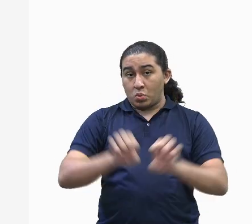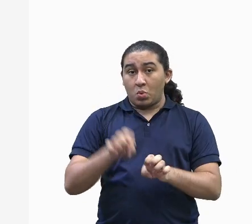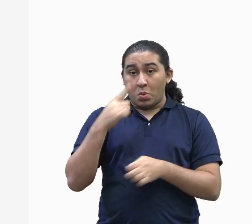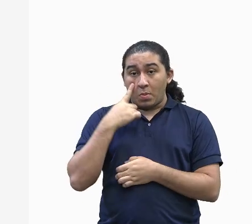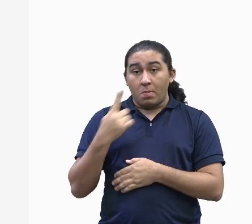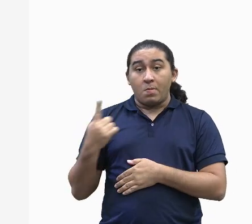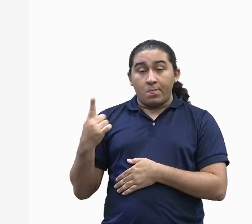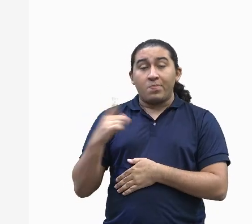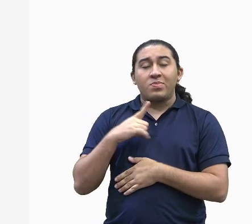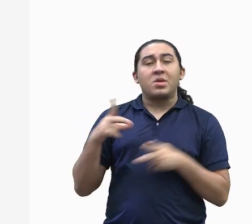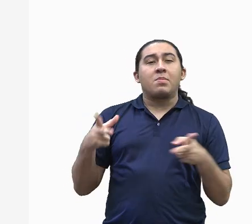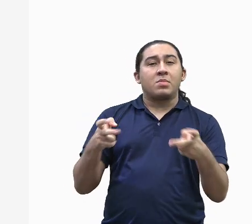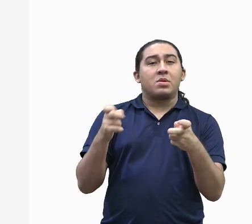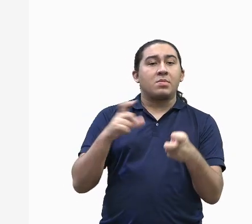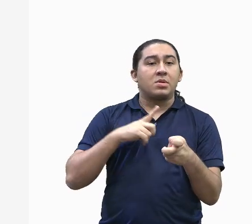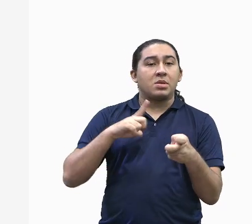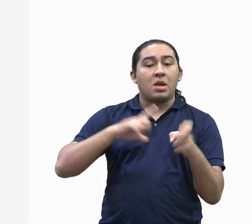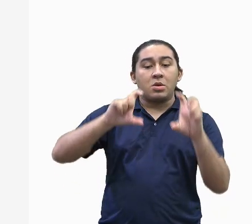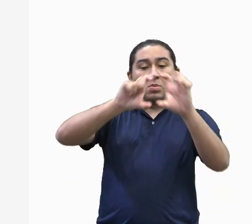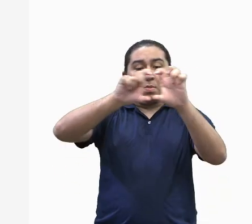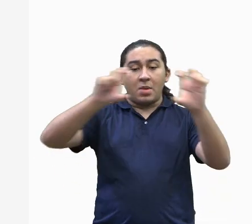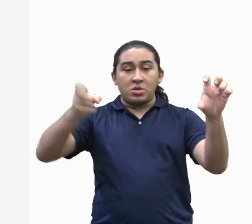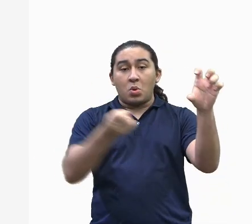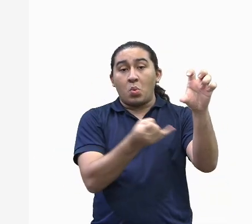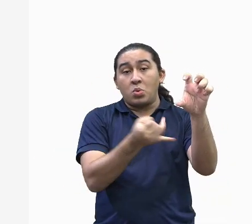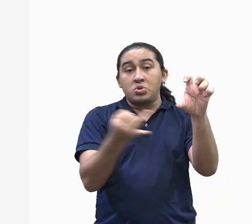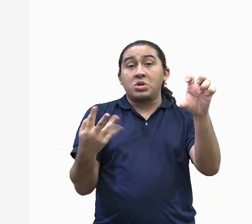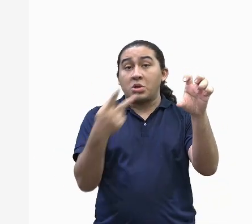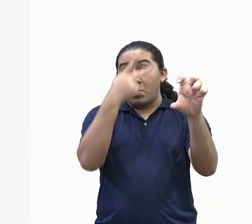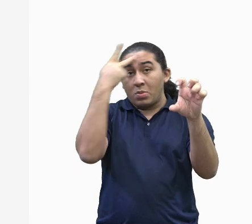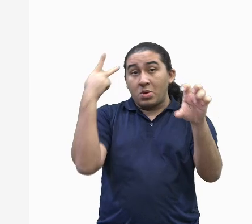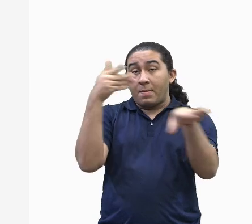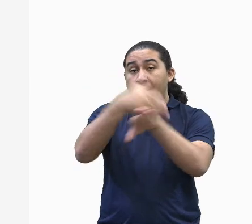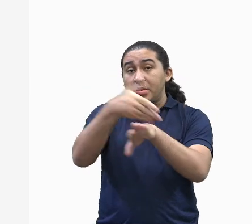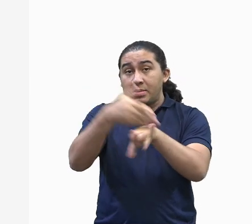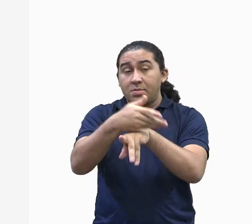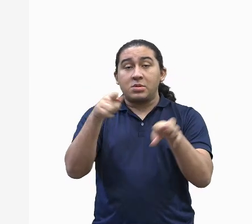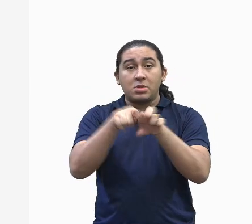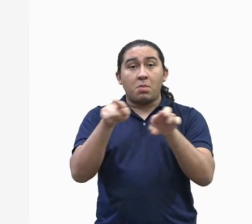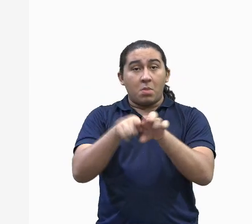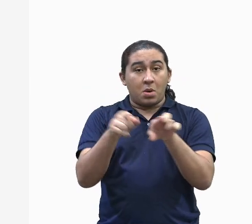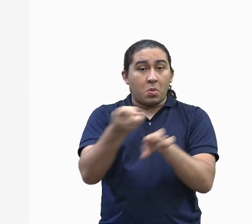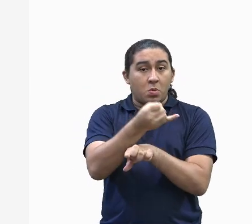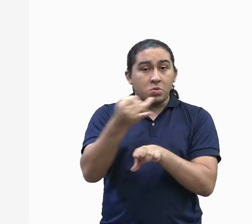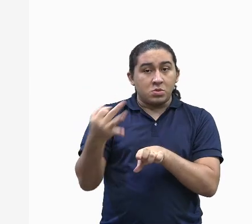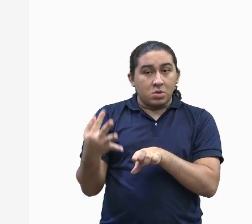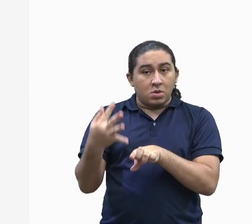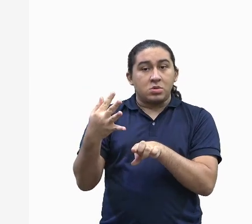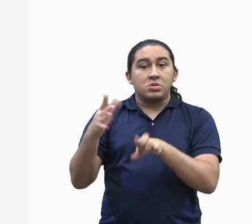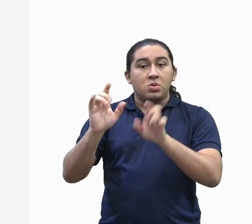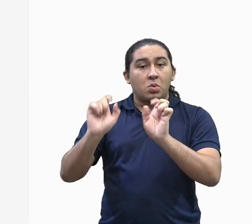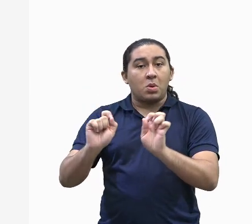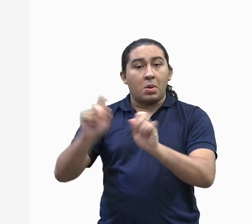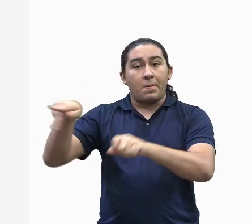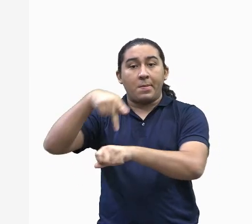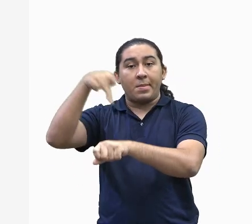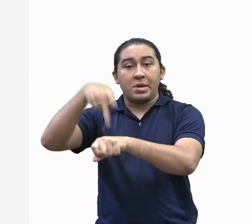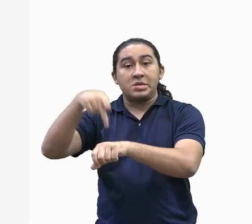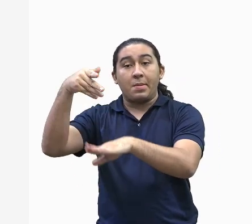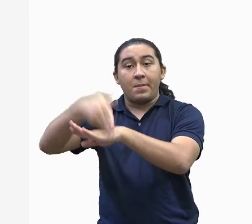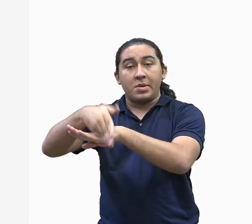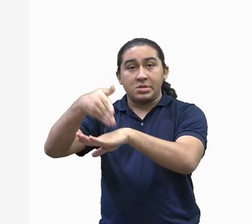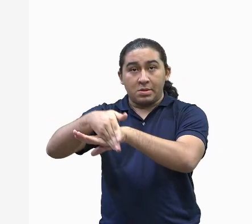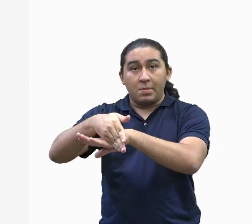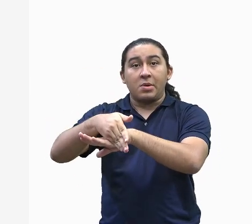são Jogos Olímpicos, o número de atletas e o número de países